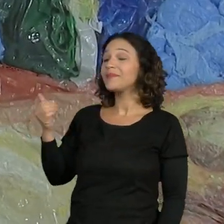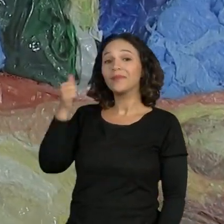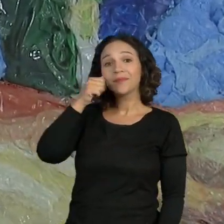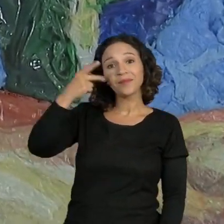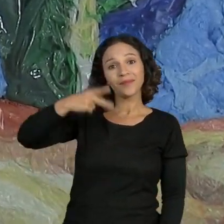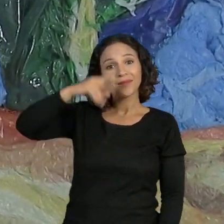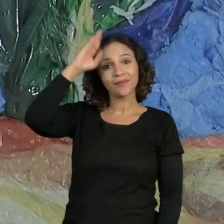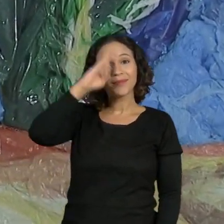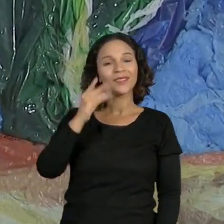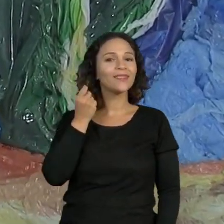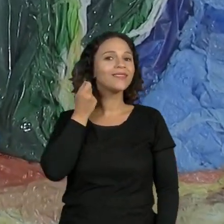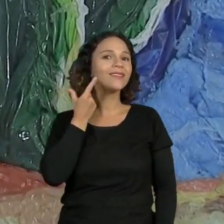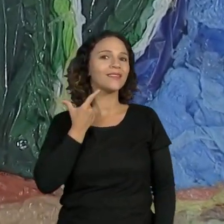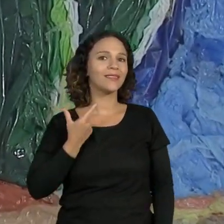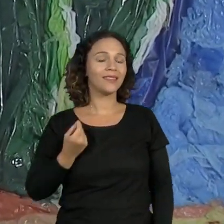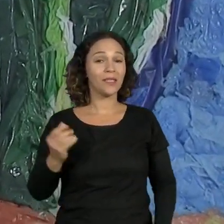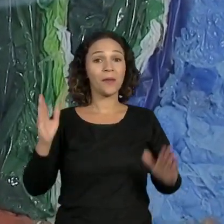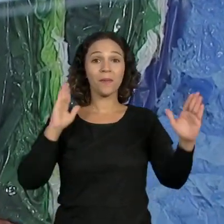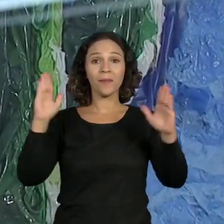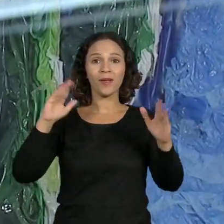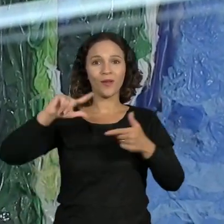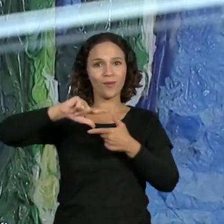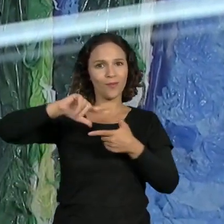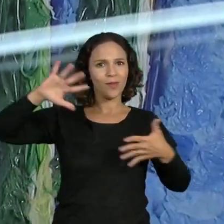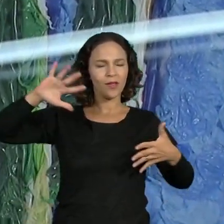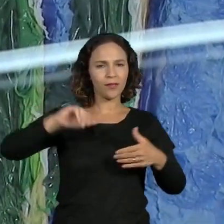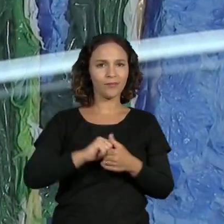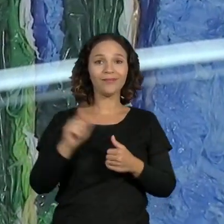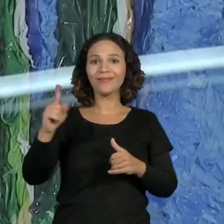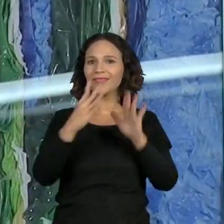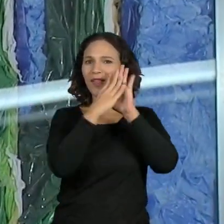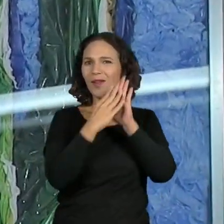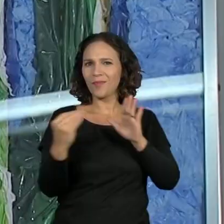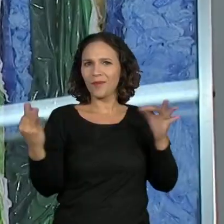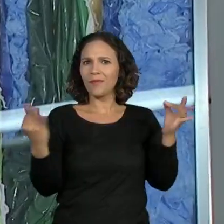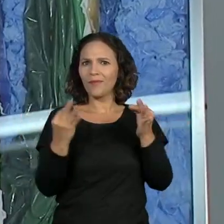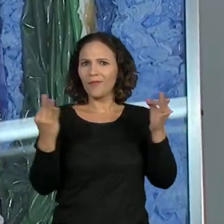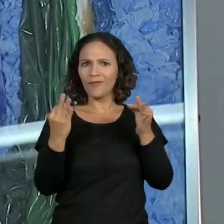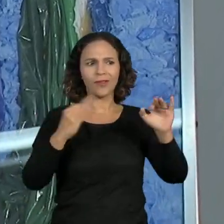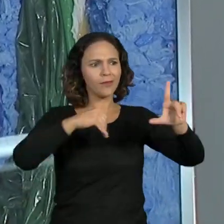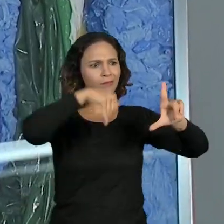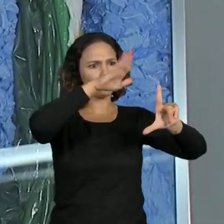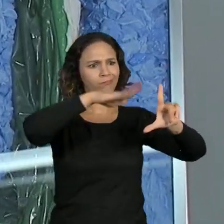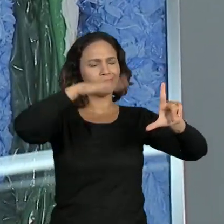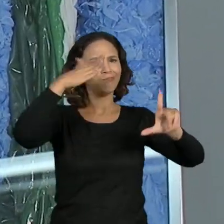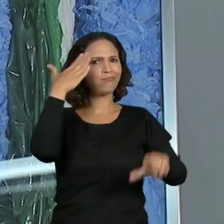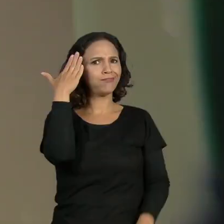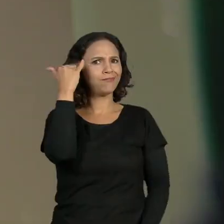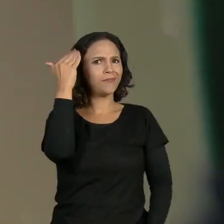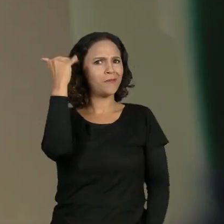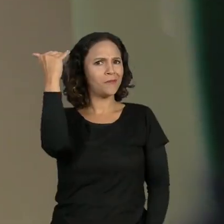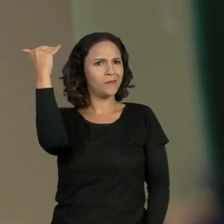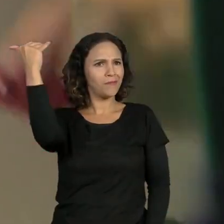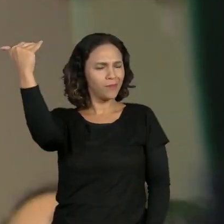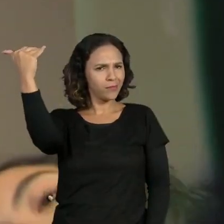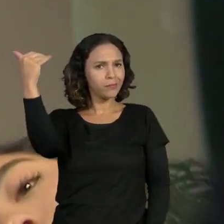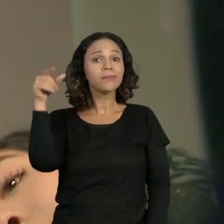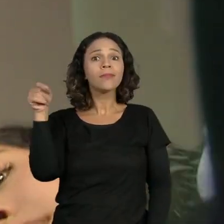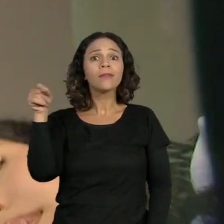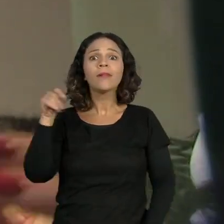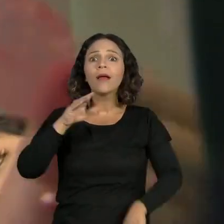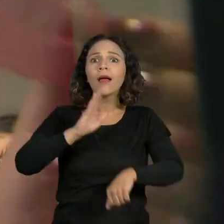Tarsila do Amaral, do período modernista, réplicas de alguns dos quadros mais famosos do mundo, feitos